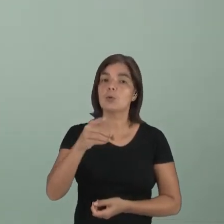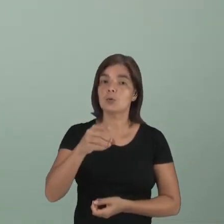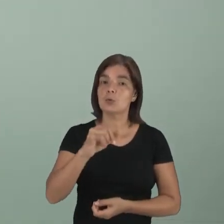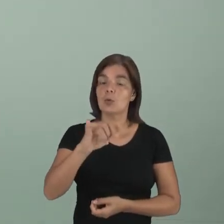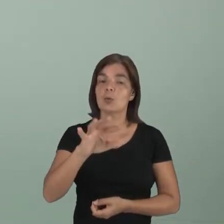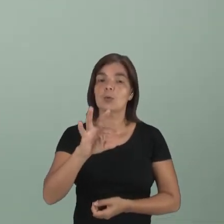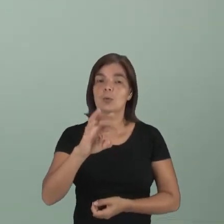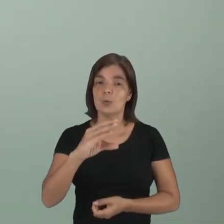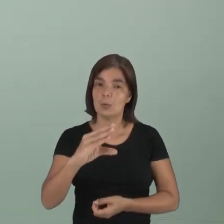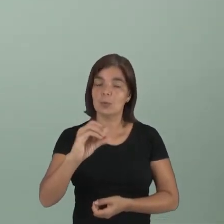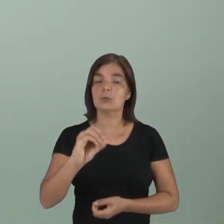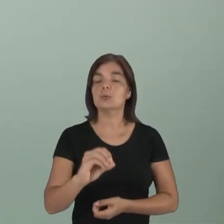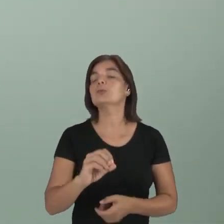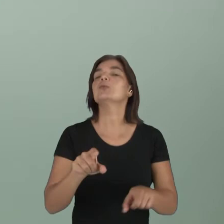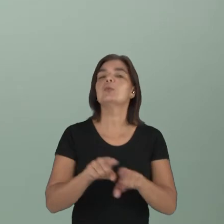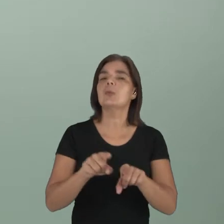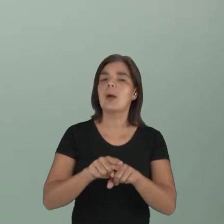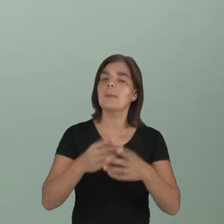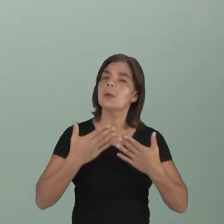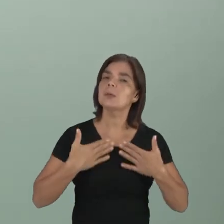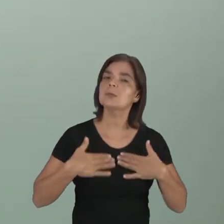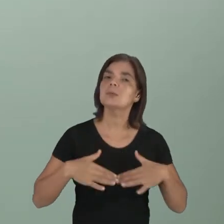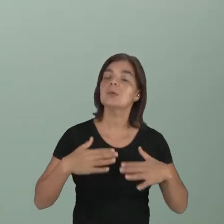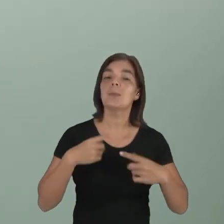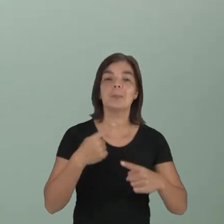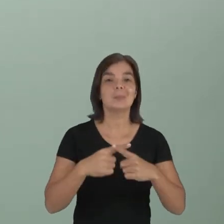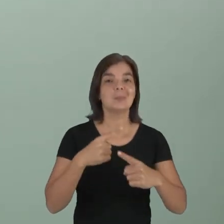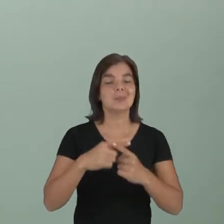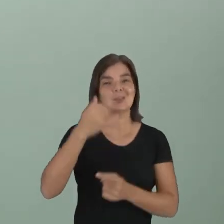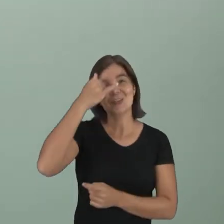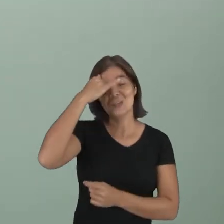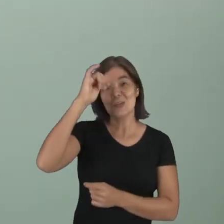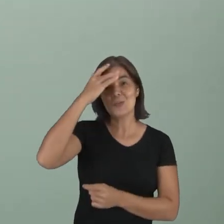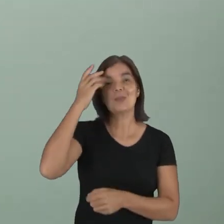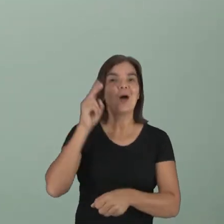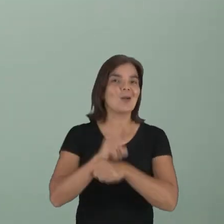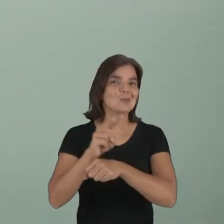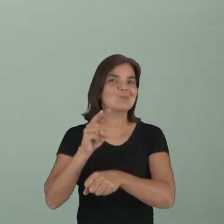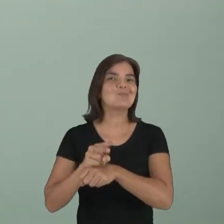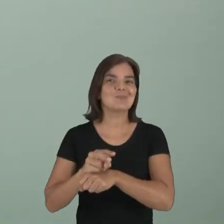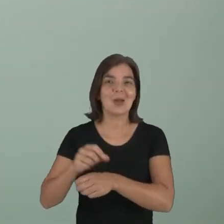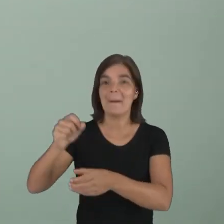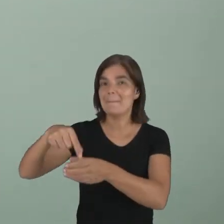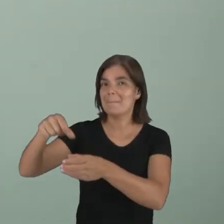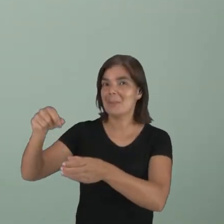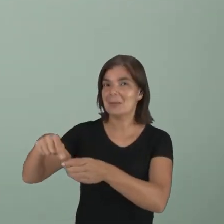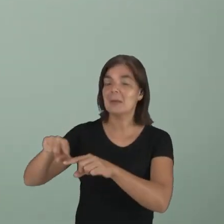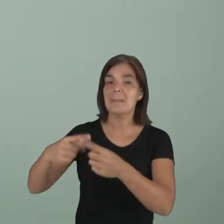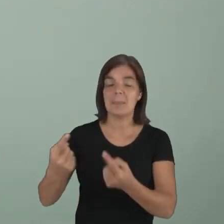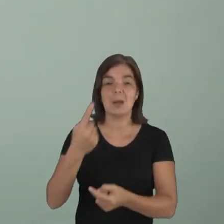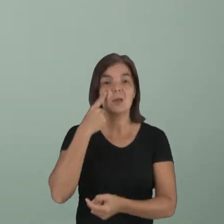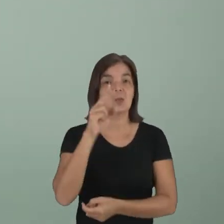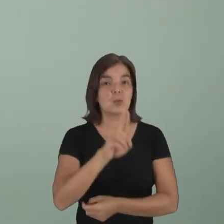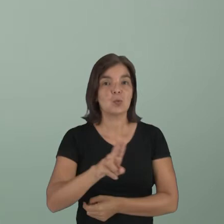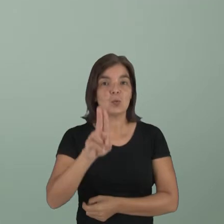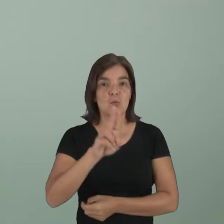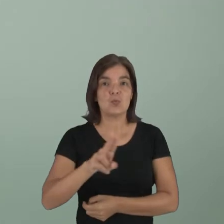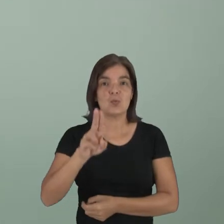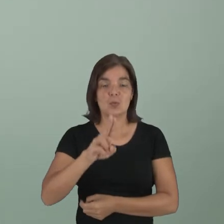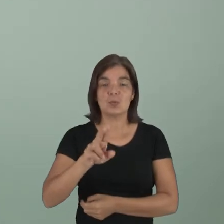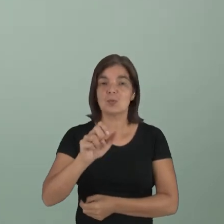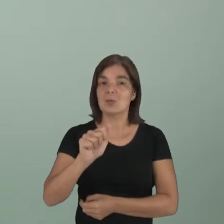defensores agrícolas é mais suave, porque dá a ideia de que está defendendo a plantação. Quando você utiliza o